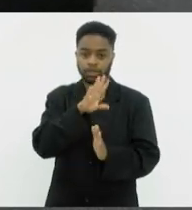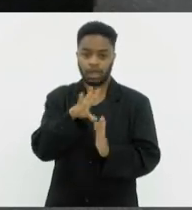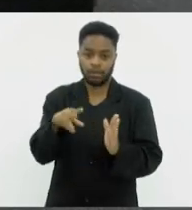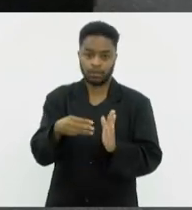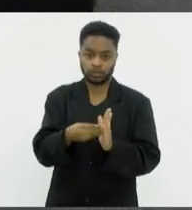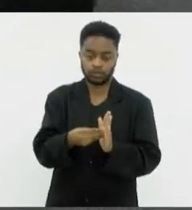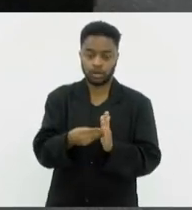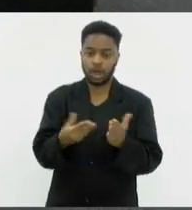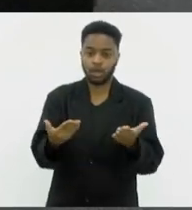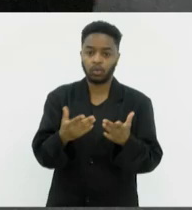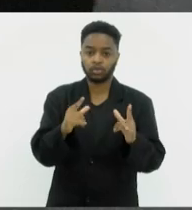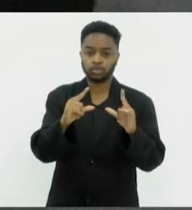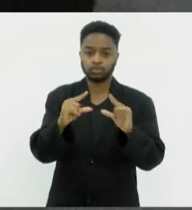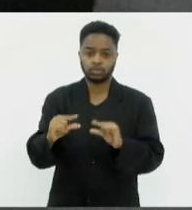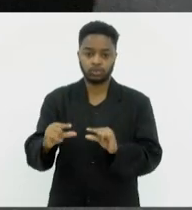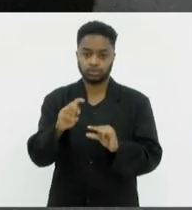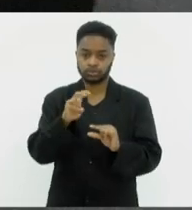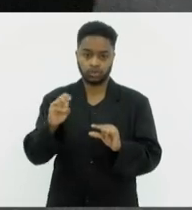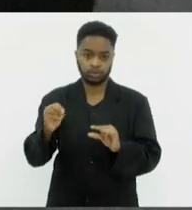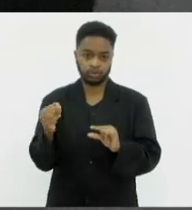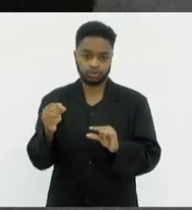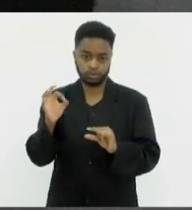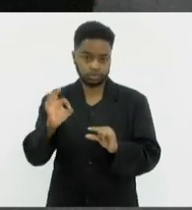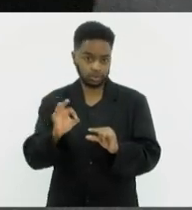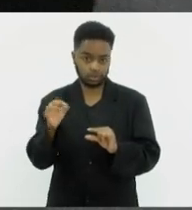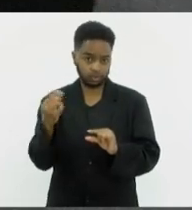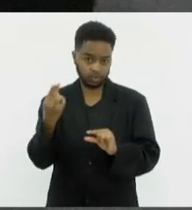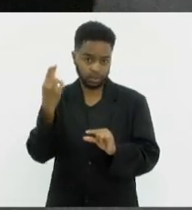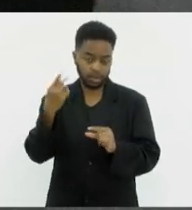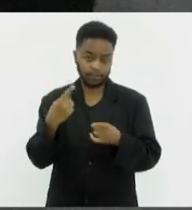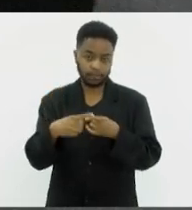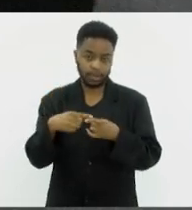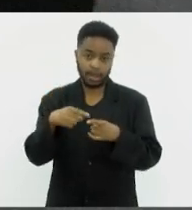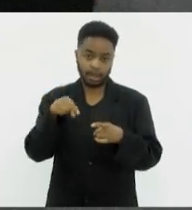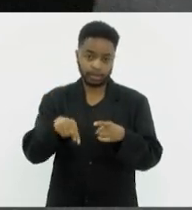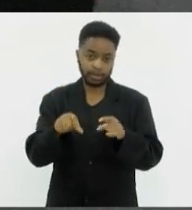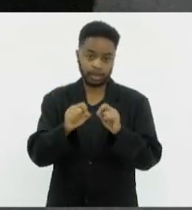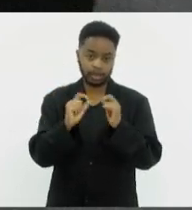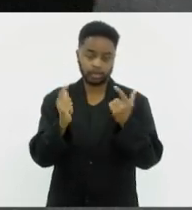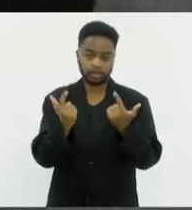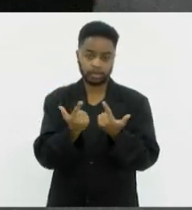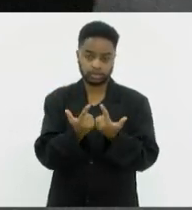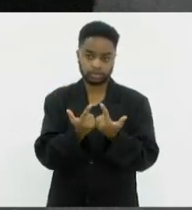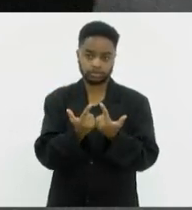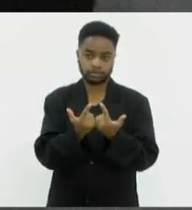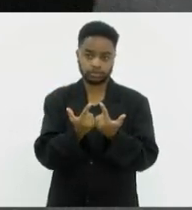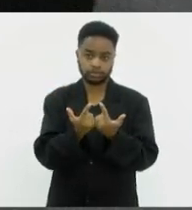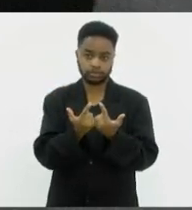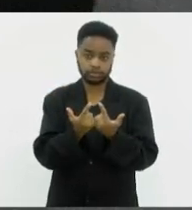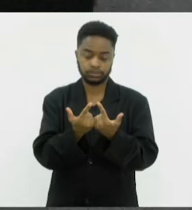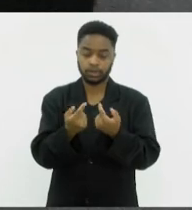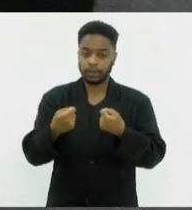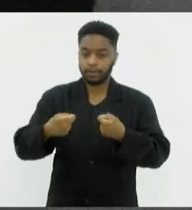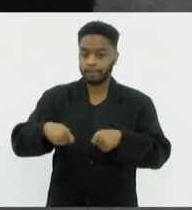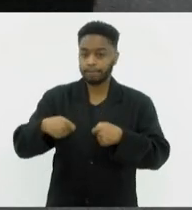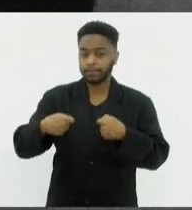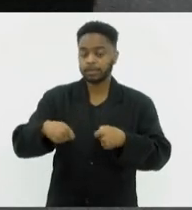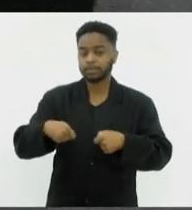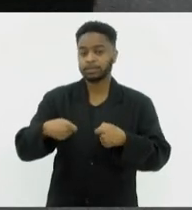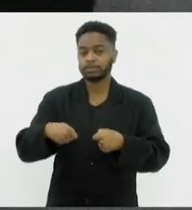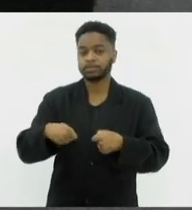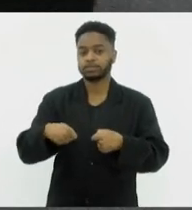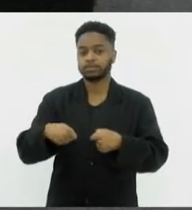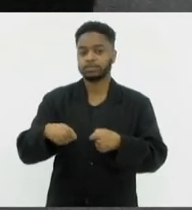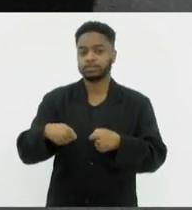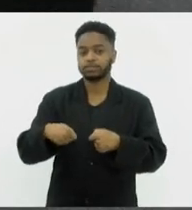para 50%. Ou seja, uma casa legislativa como essa, deputado Carlos Mink, deveria estar